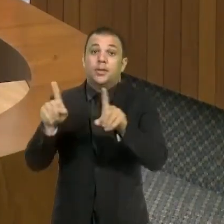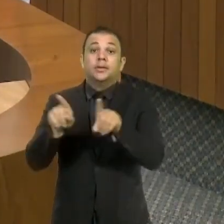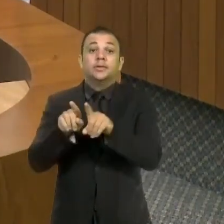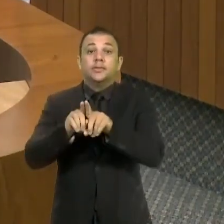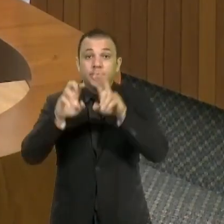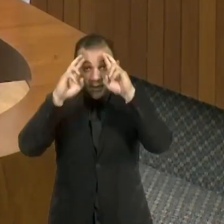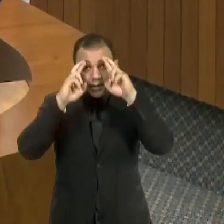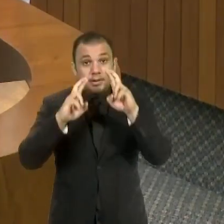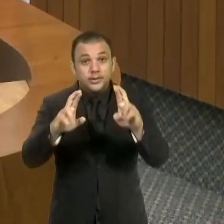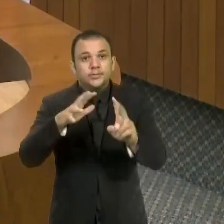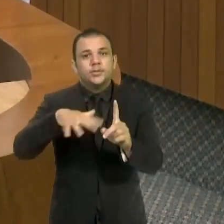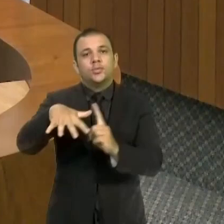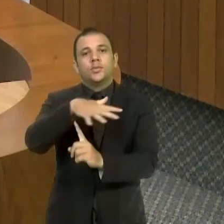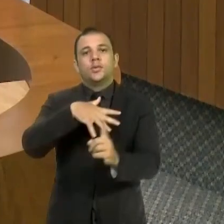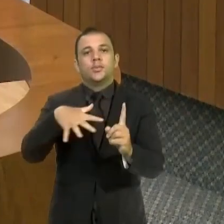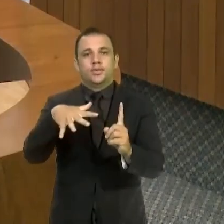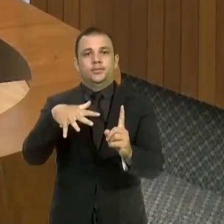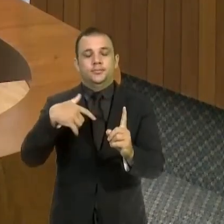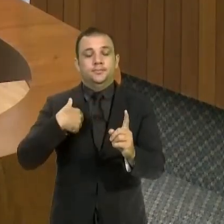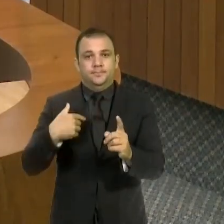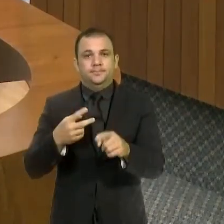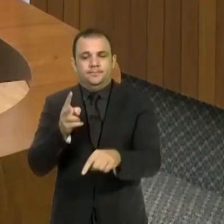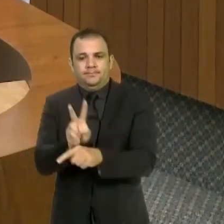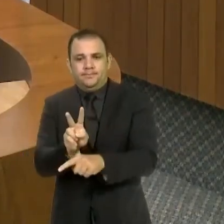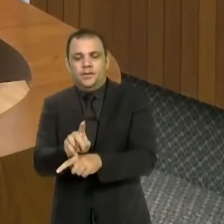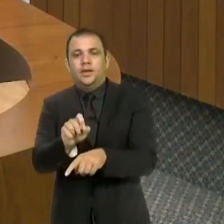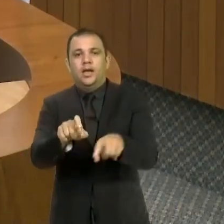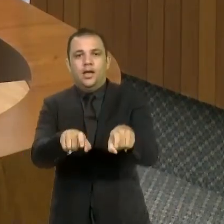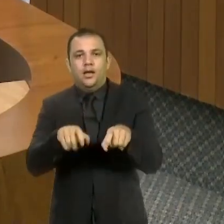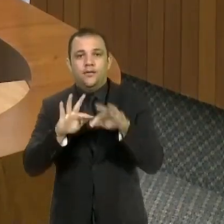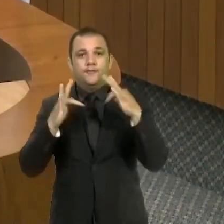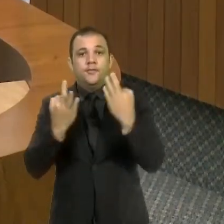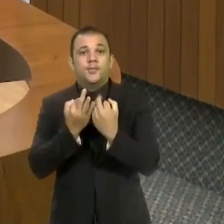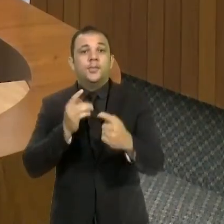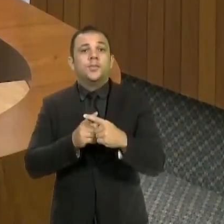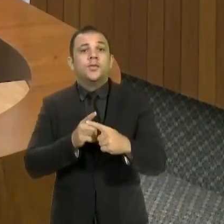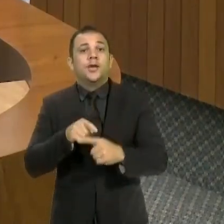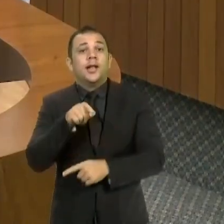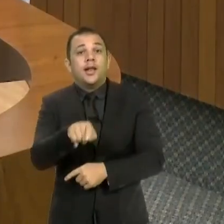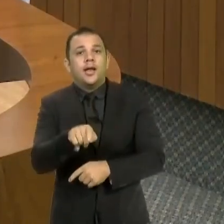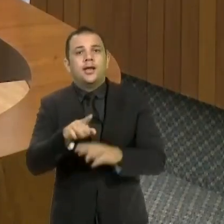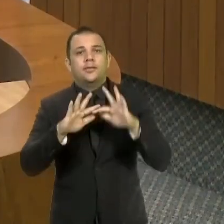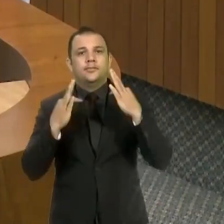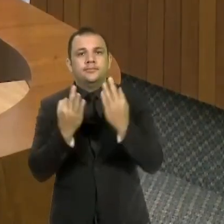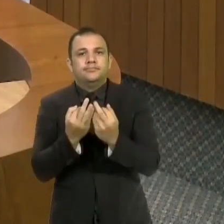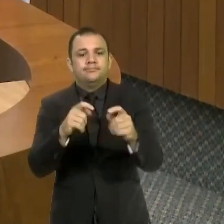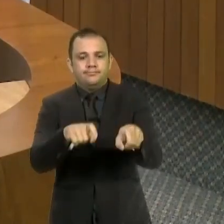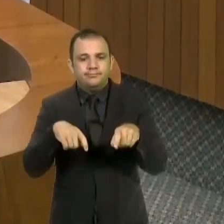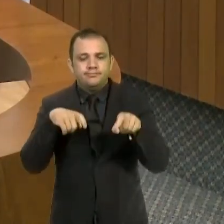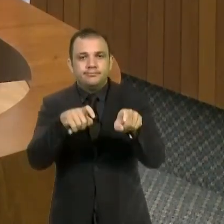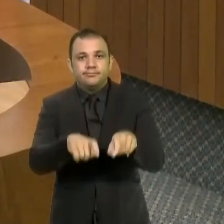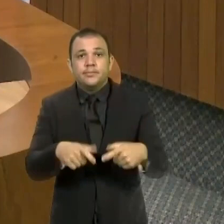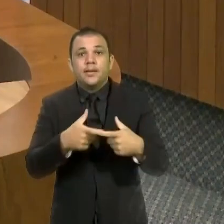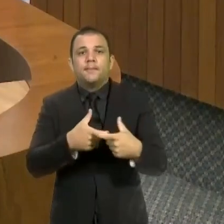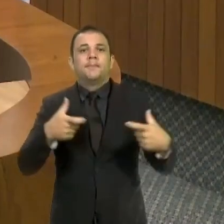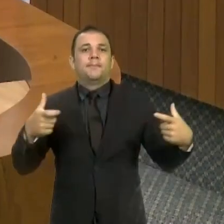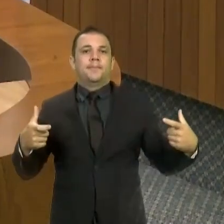agricultura familiar porque lá está a maior parte dos pobres desse